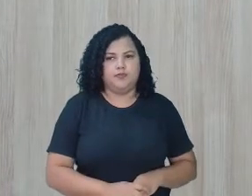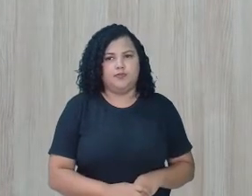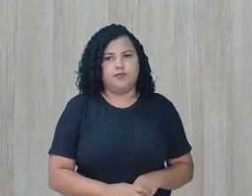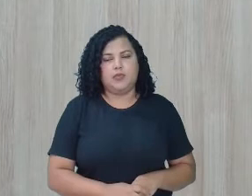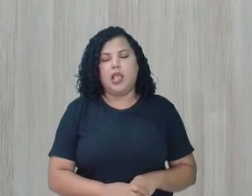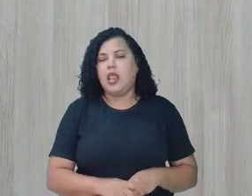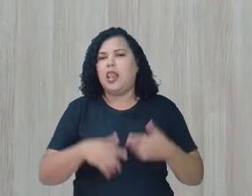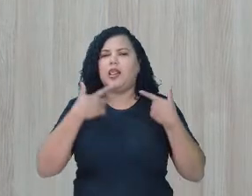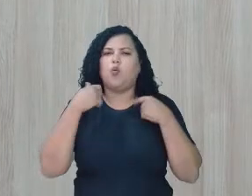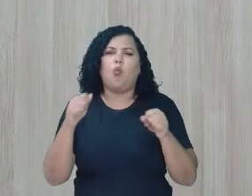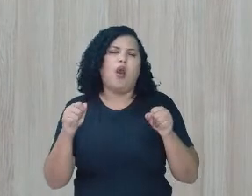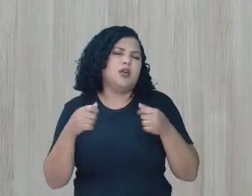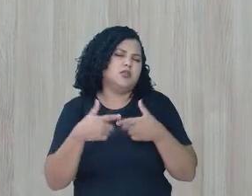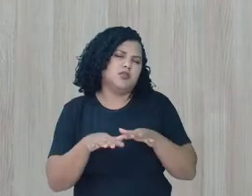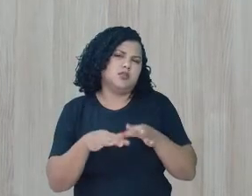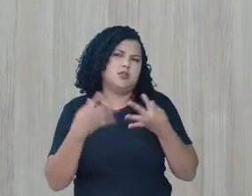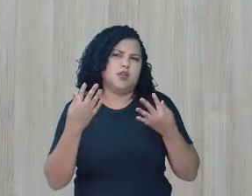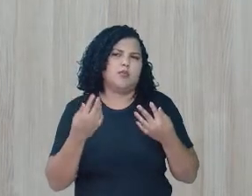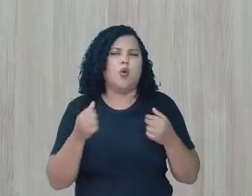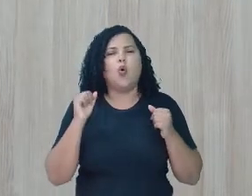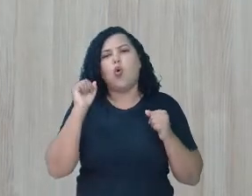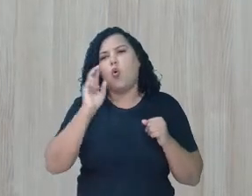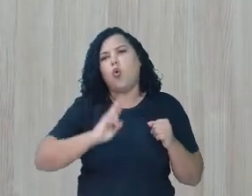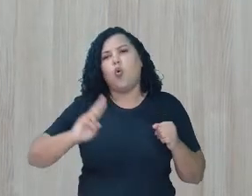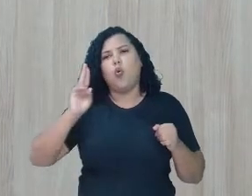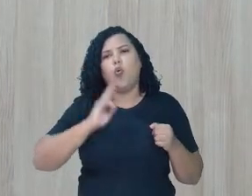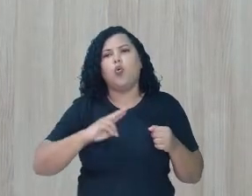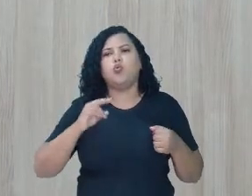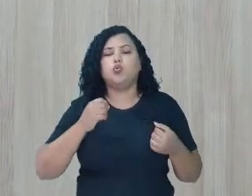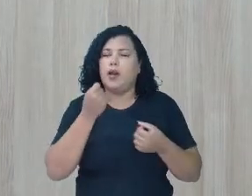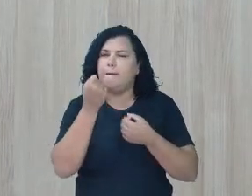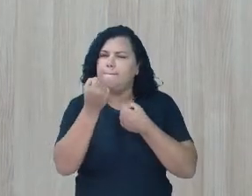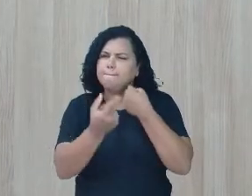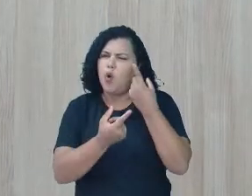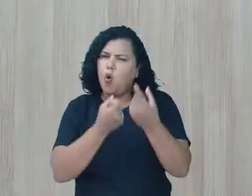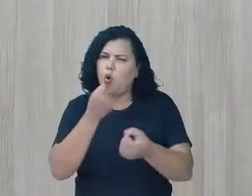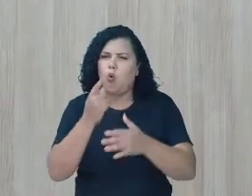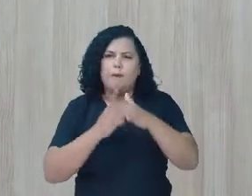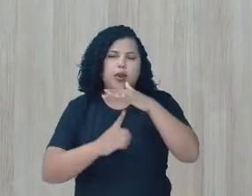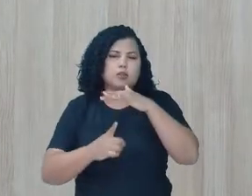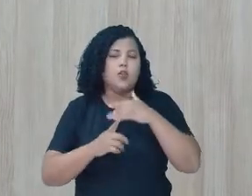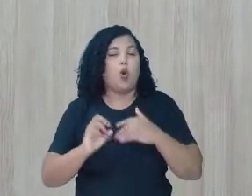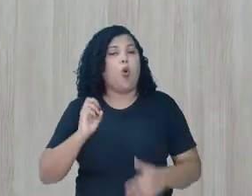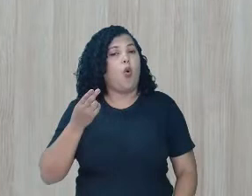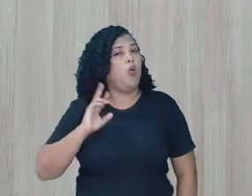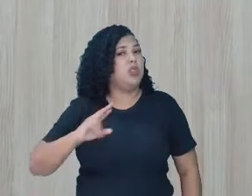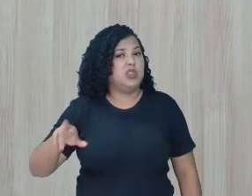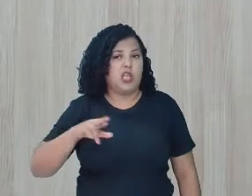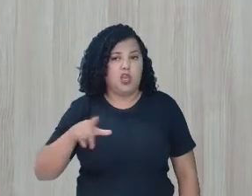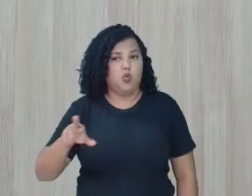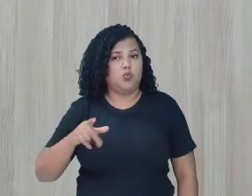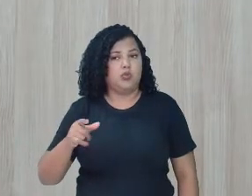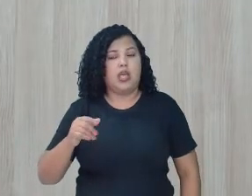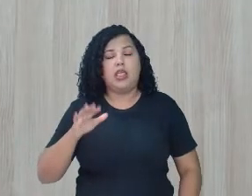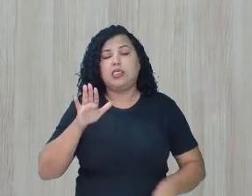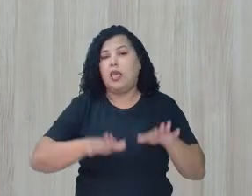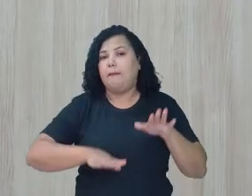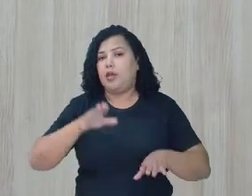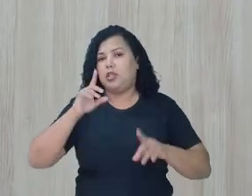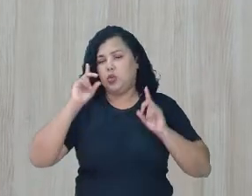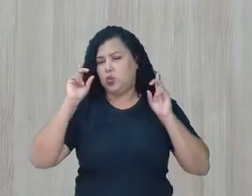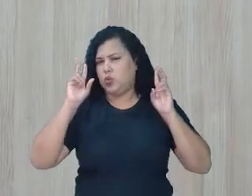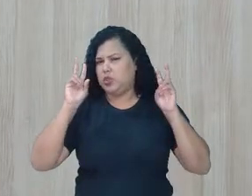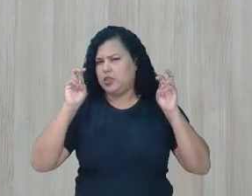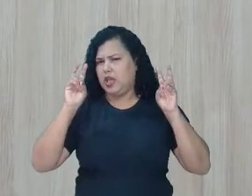pode ser informal ou coloquial. Faz uso de poucas personagens ou de nenhuma personagem, dependendo do tipo, né? Dependendo do